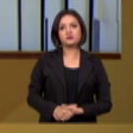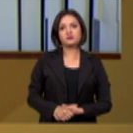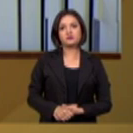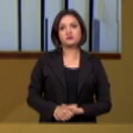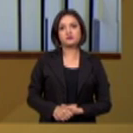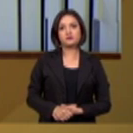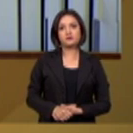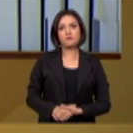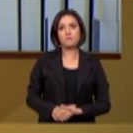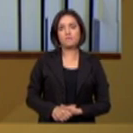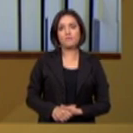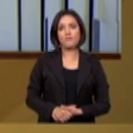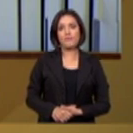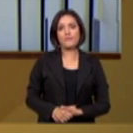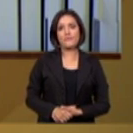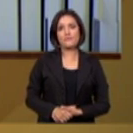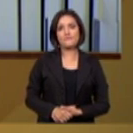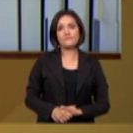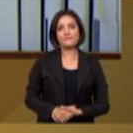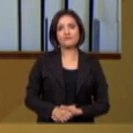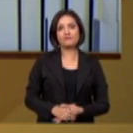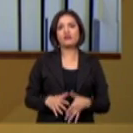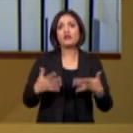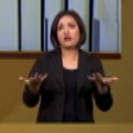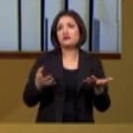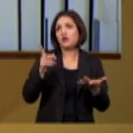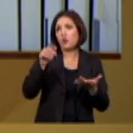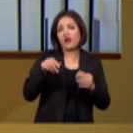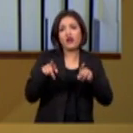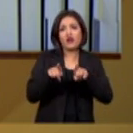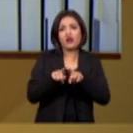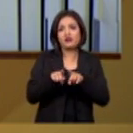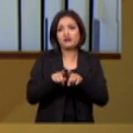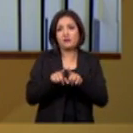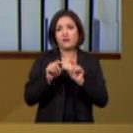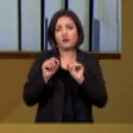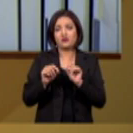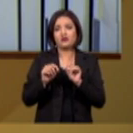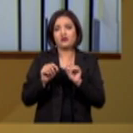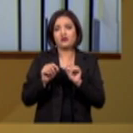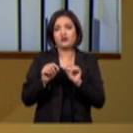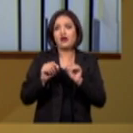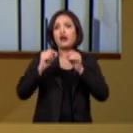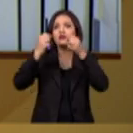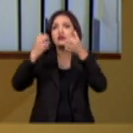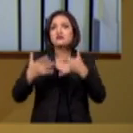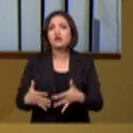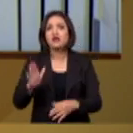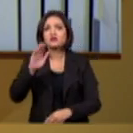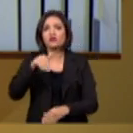e de qualquer forma isso faz quatro fundamentação e não positivo